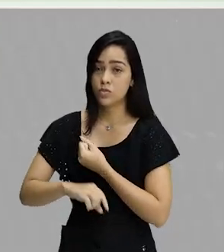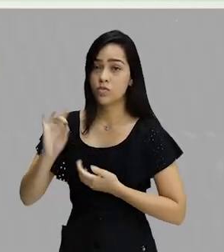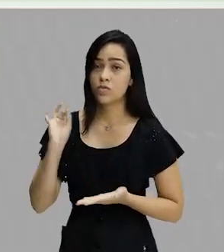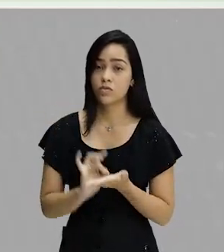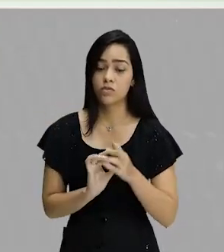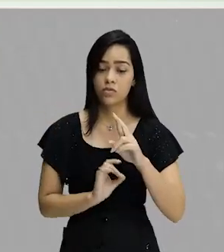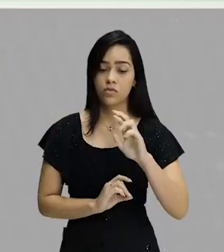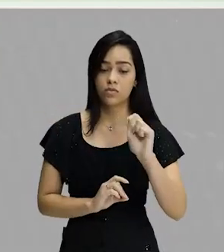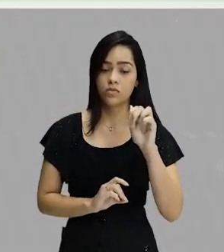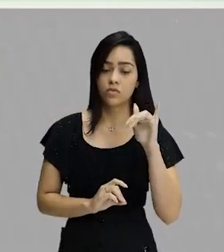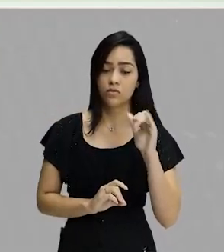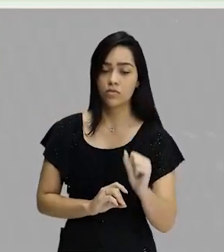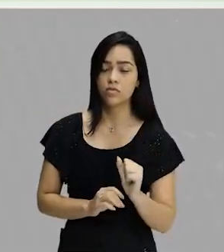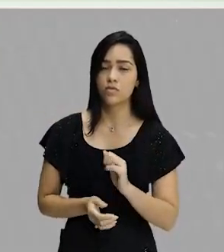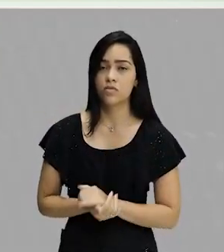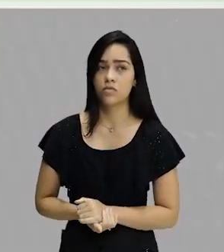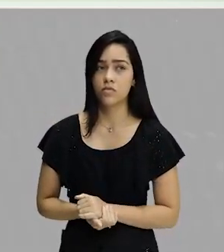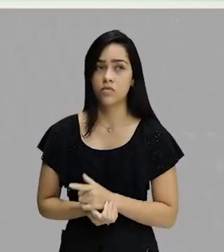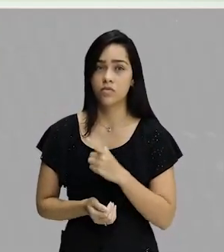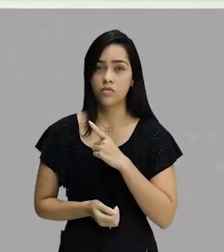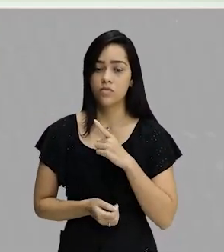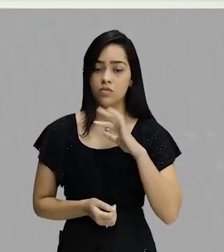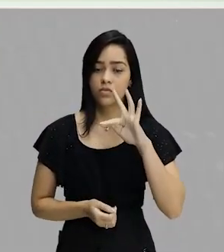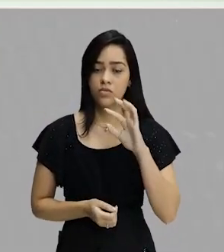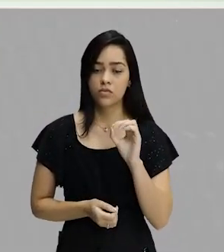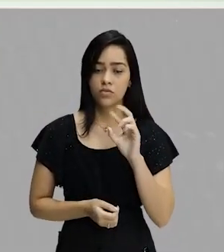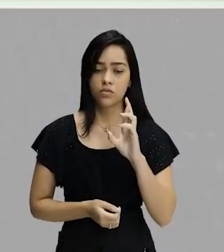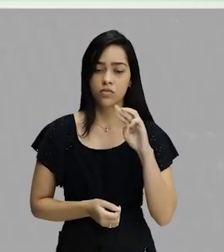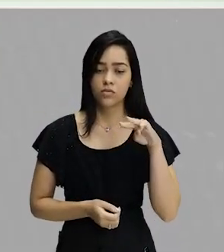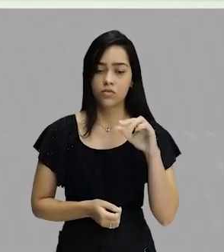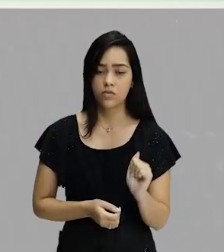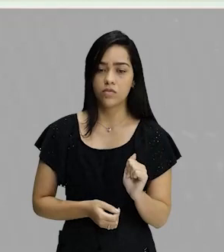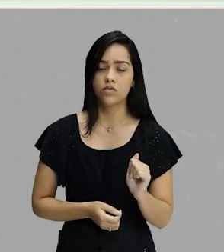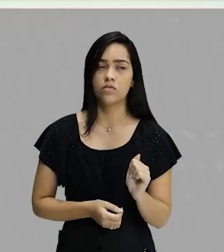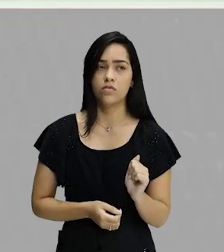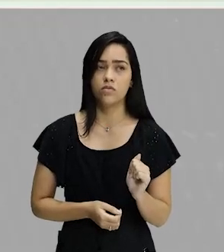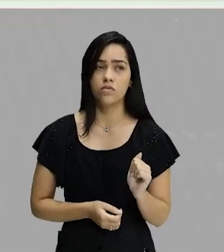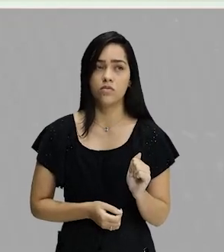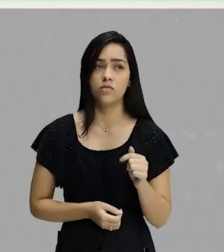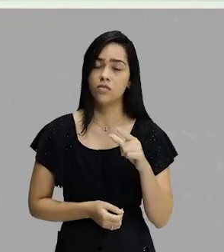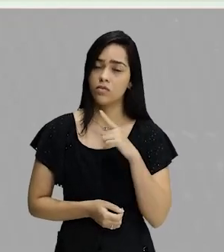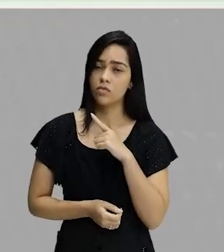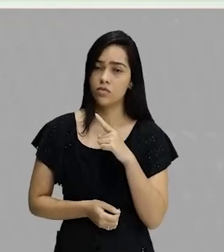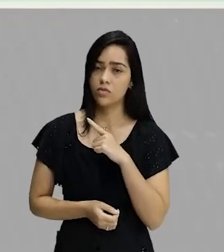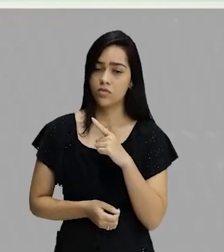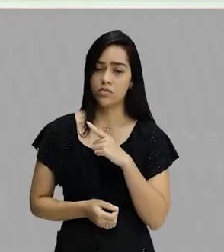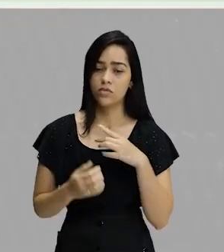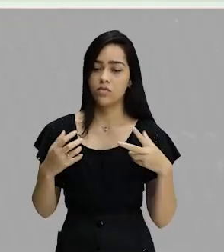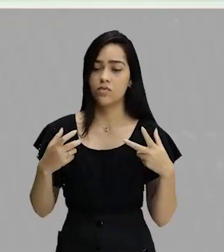são coeficientes. Então, essa forma aqui, ó, tá? É a forma